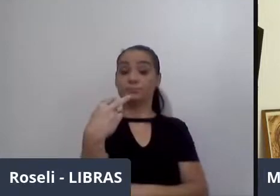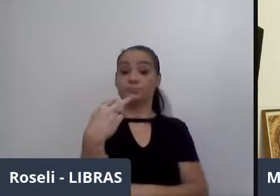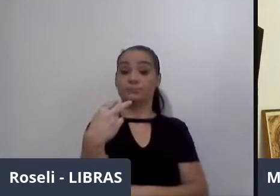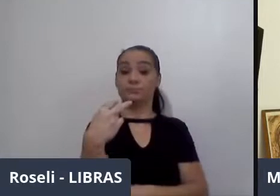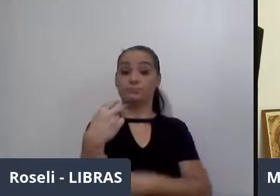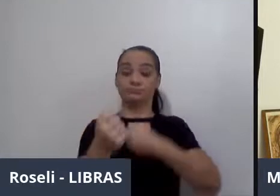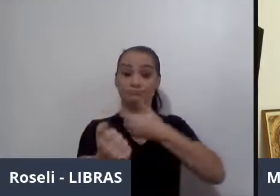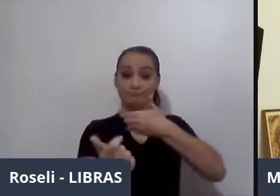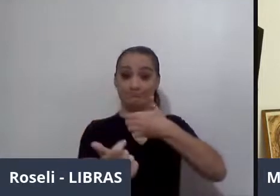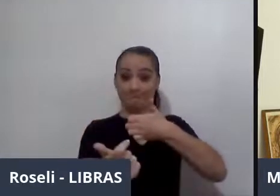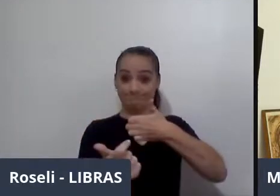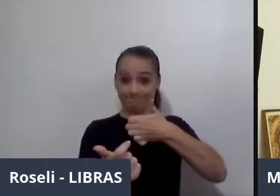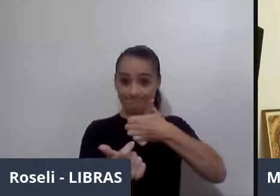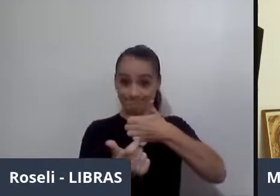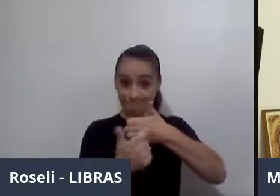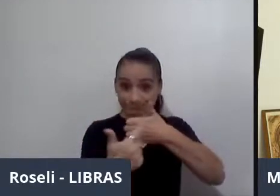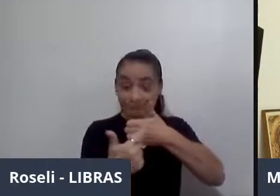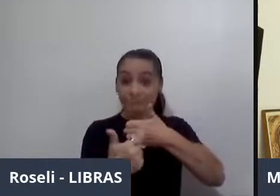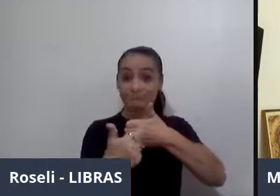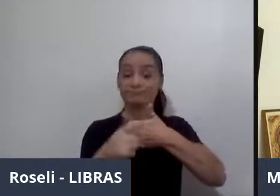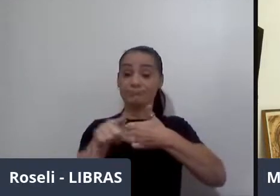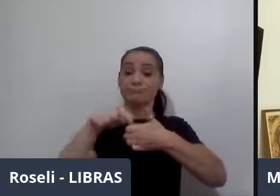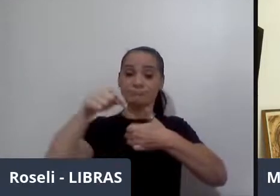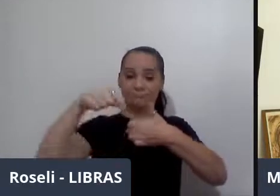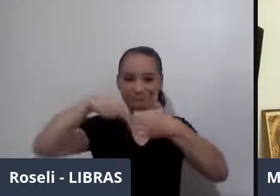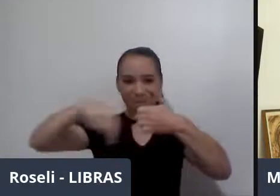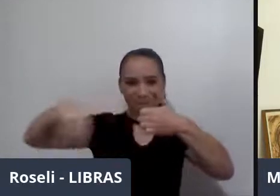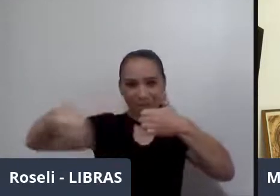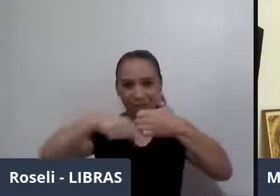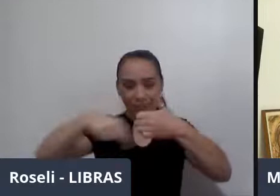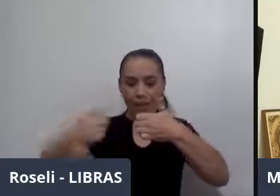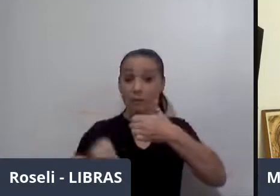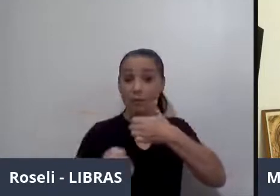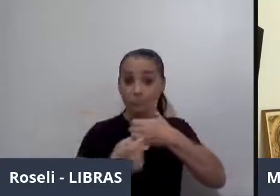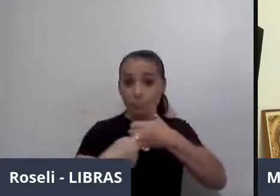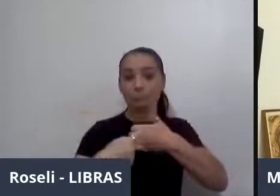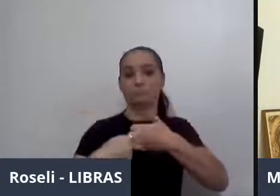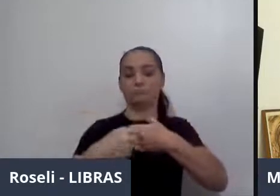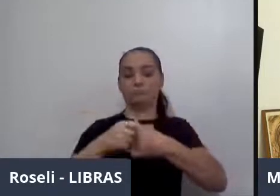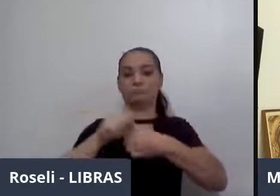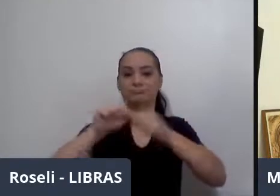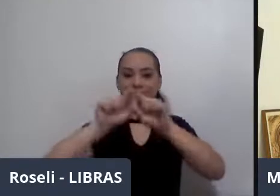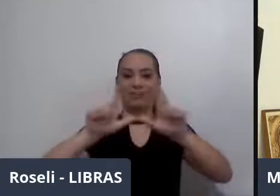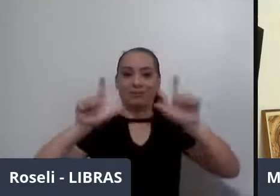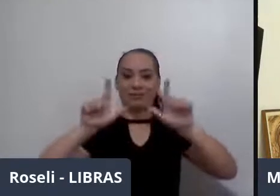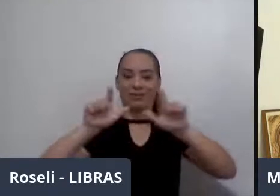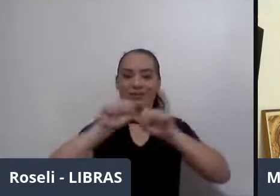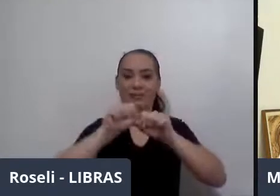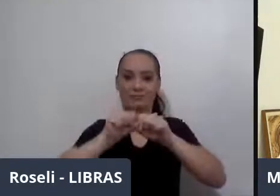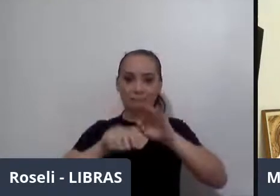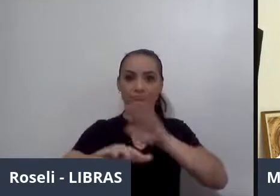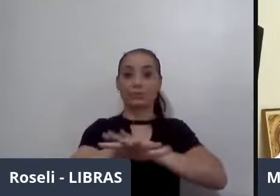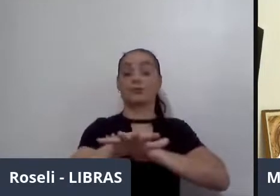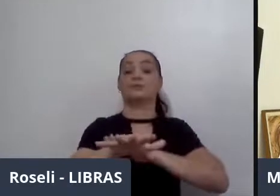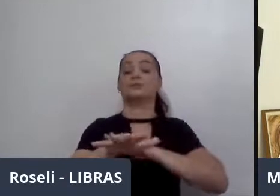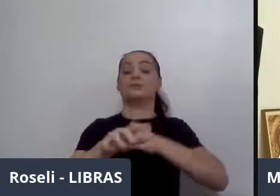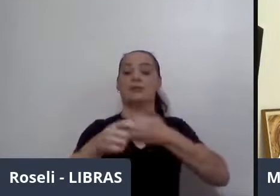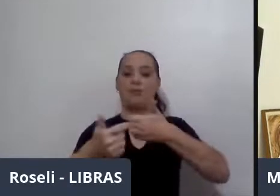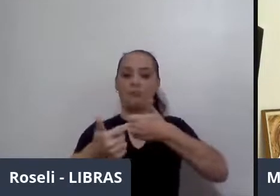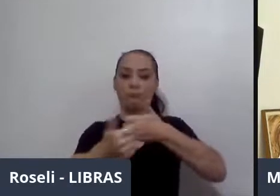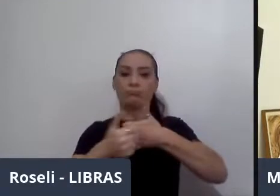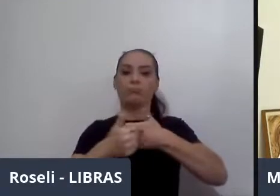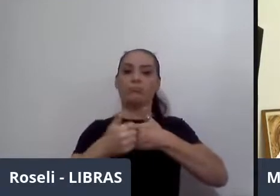curtida com o sinal joinha que tem aqui embaixo, na tela de transmissão. Eu estou pedindo isso, aqui me